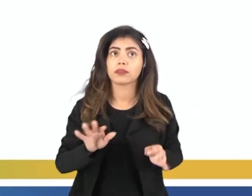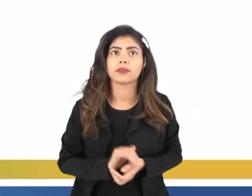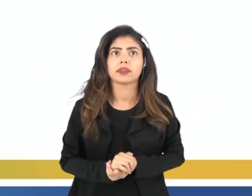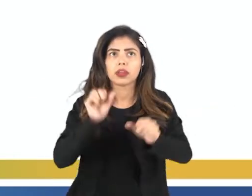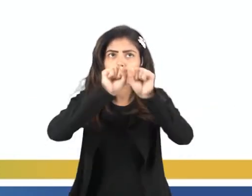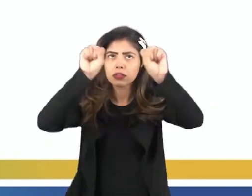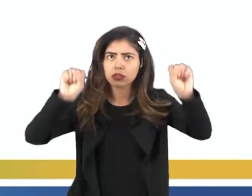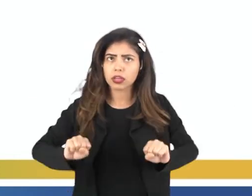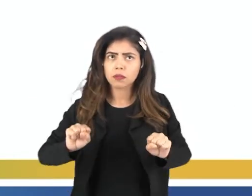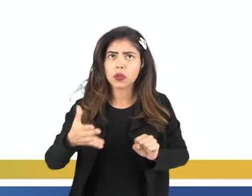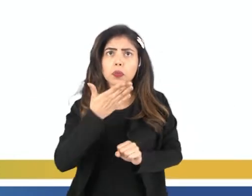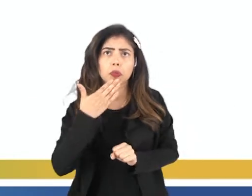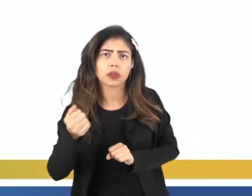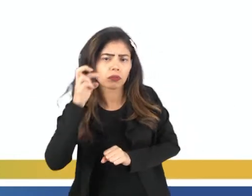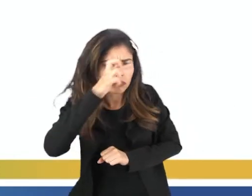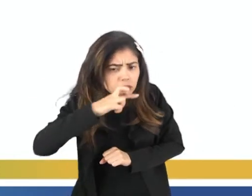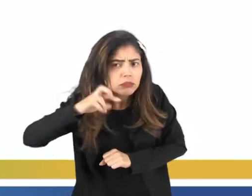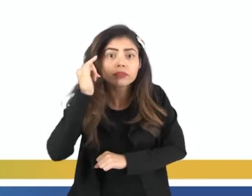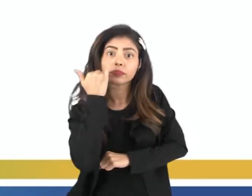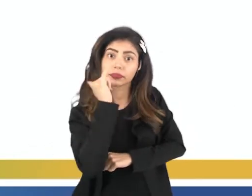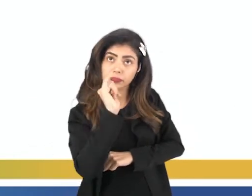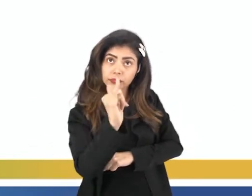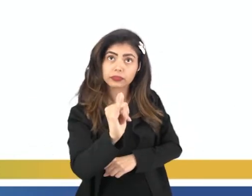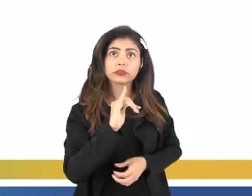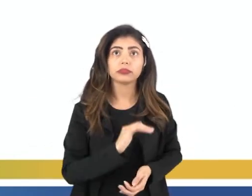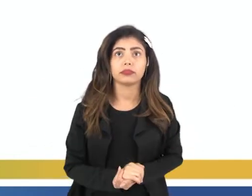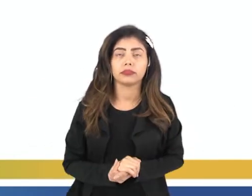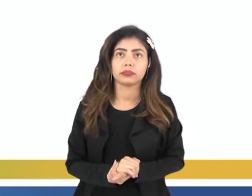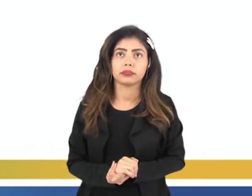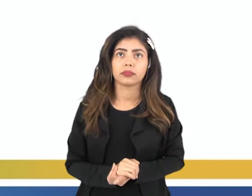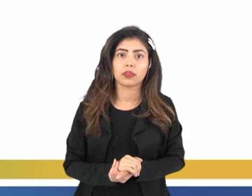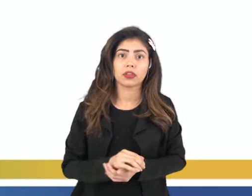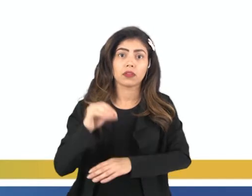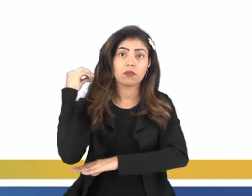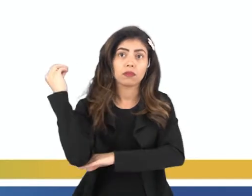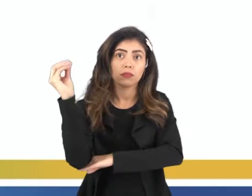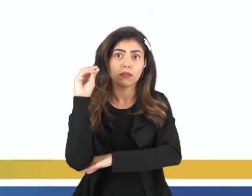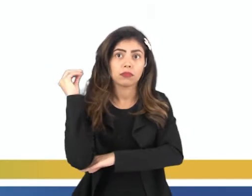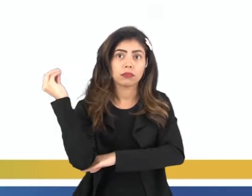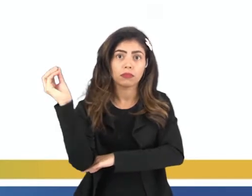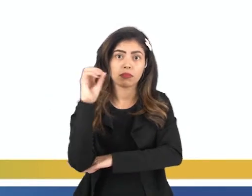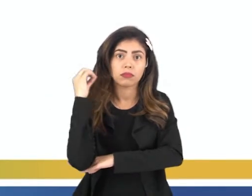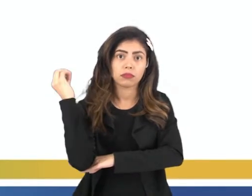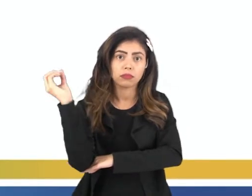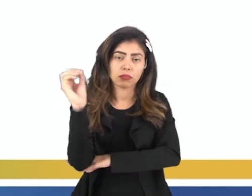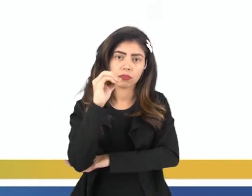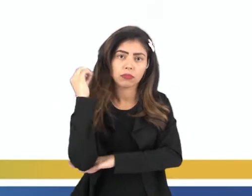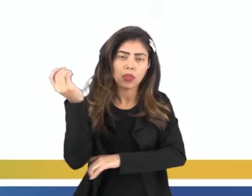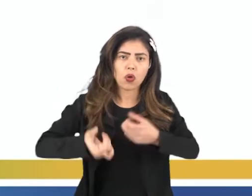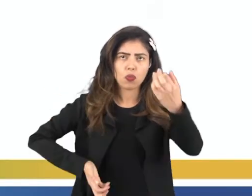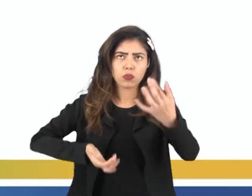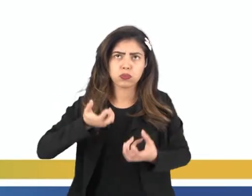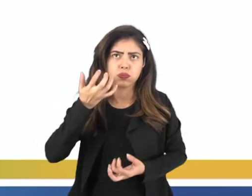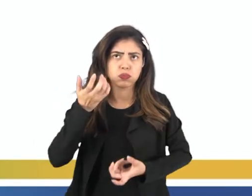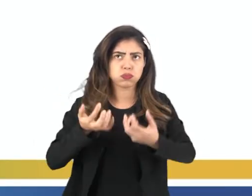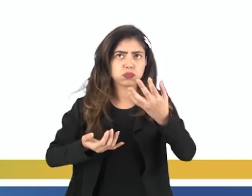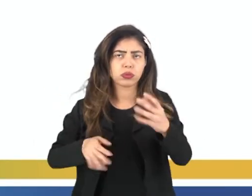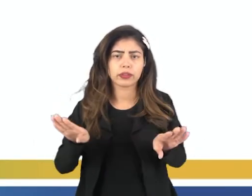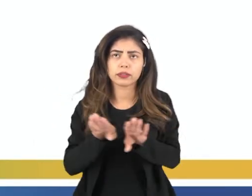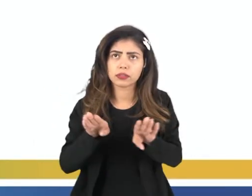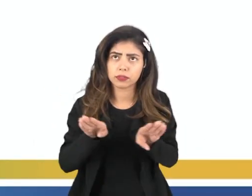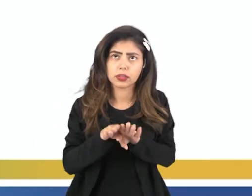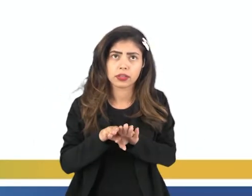que possibilitam o monitoramento da energia e alarme de incêndio, reduzindo o custo com